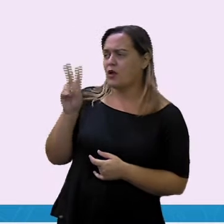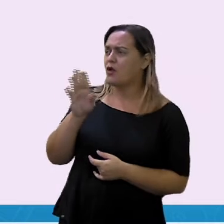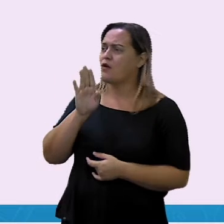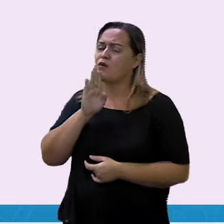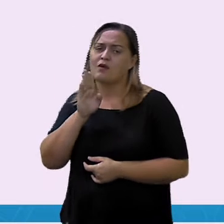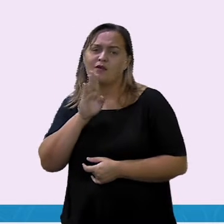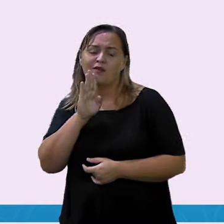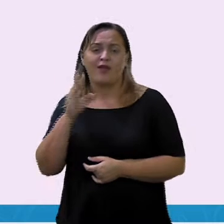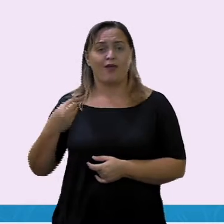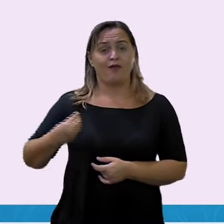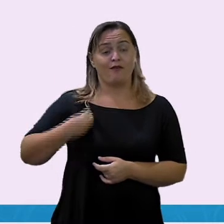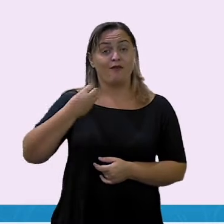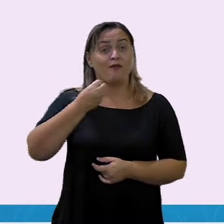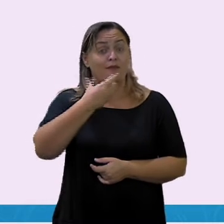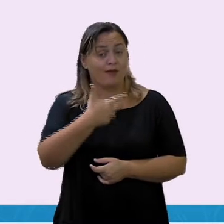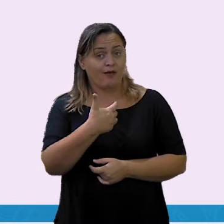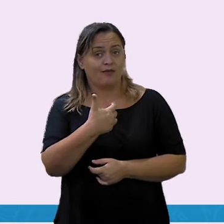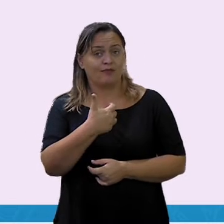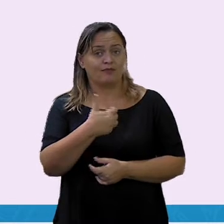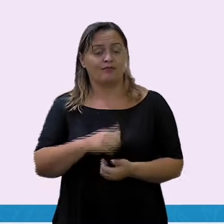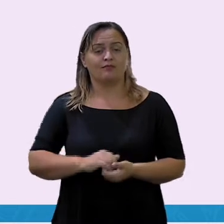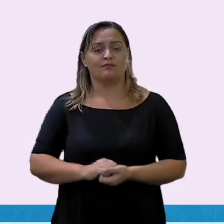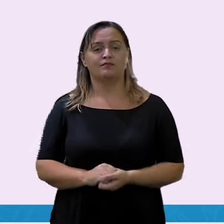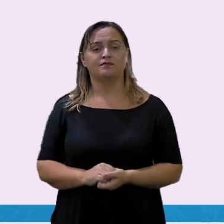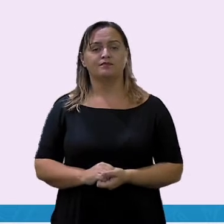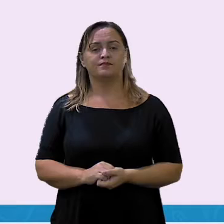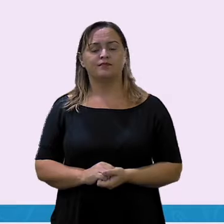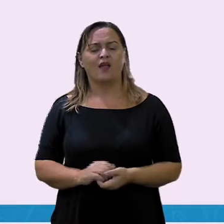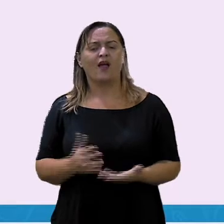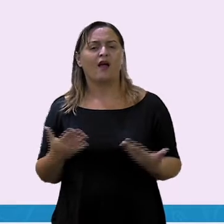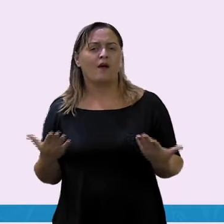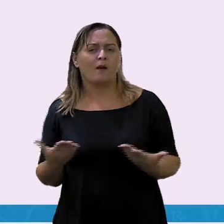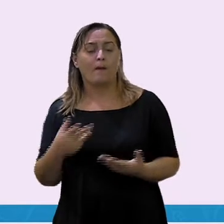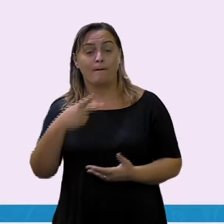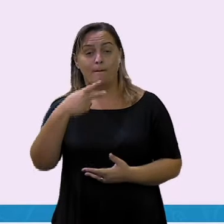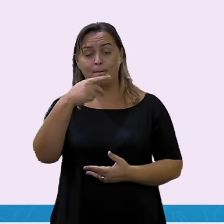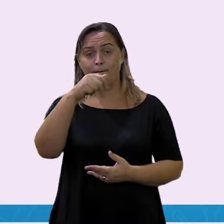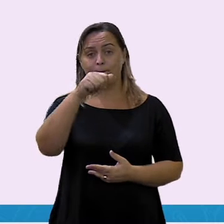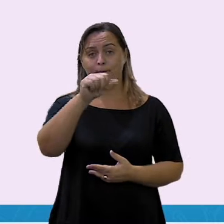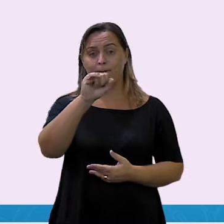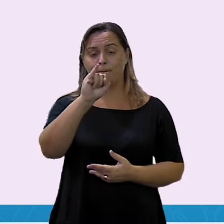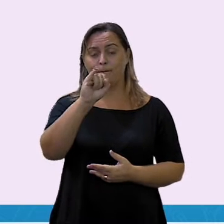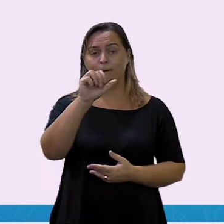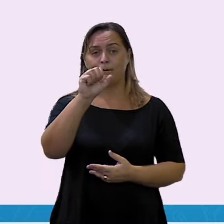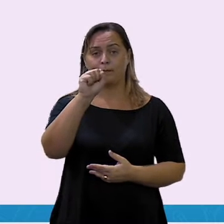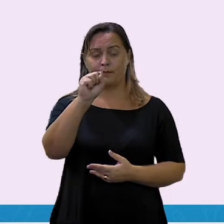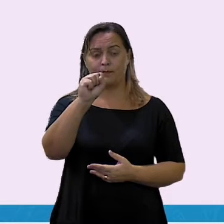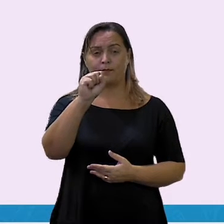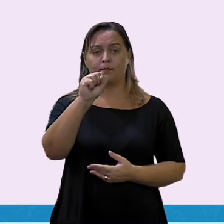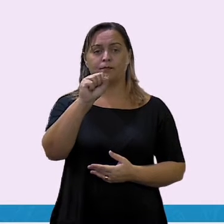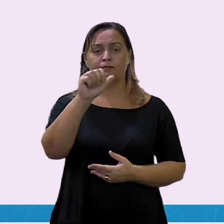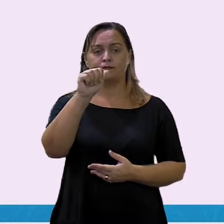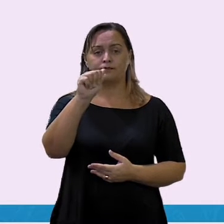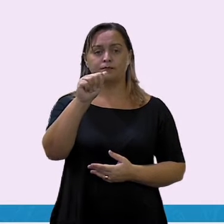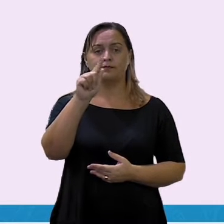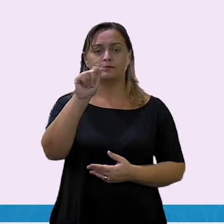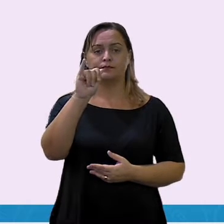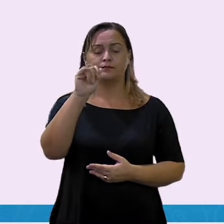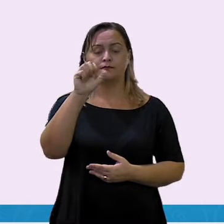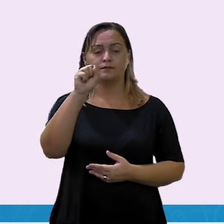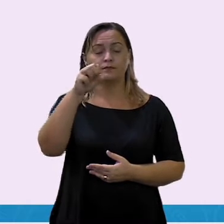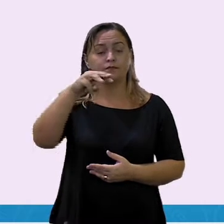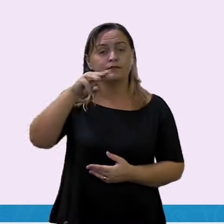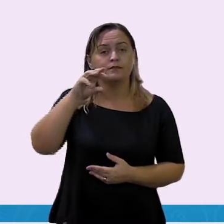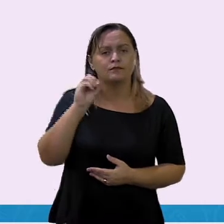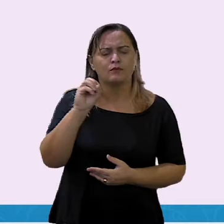em volta. E paisagismo? O que é paisagismo? Paisagismo não é, como muitos acreditam,